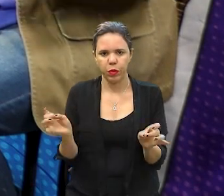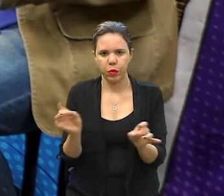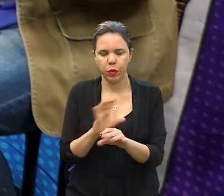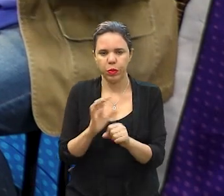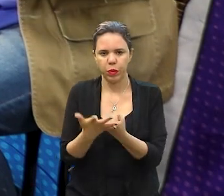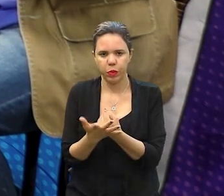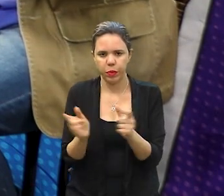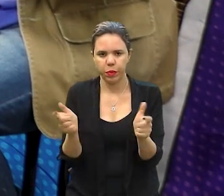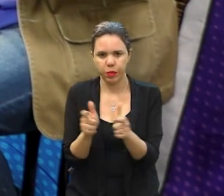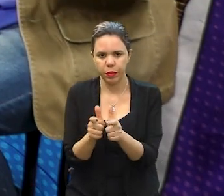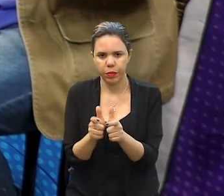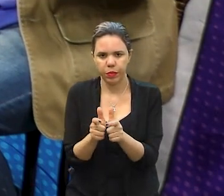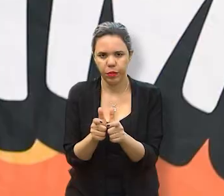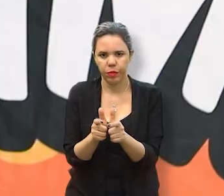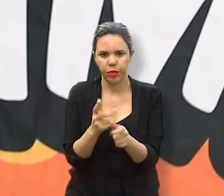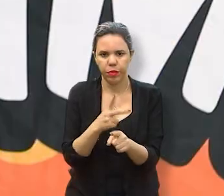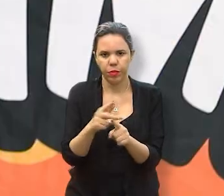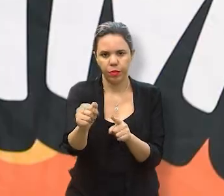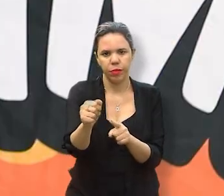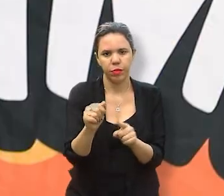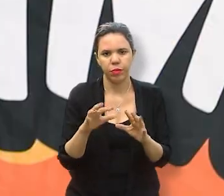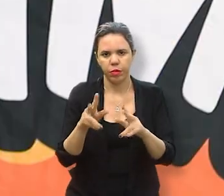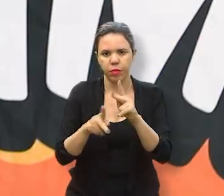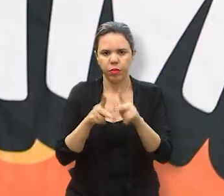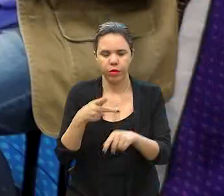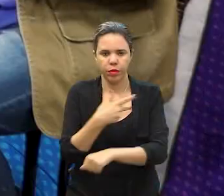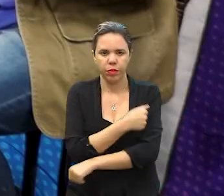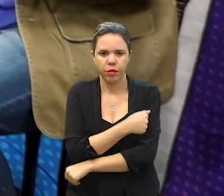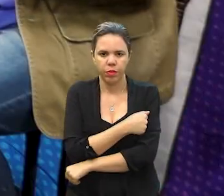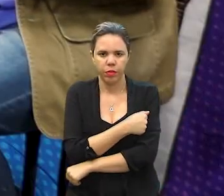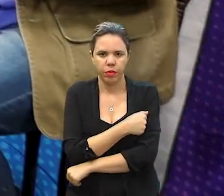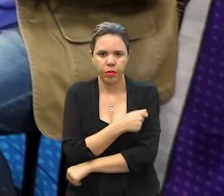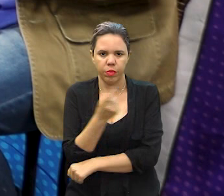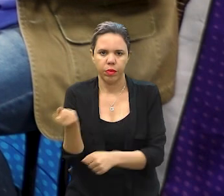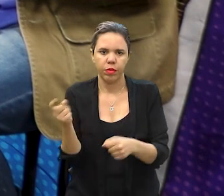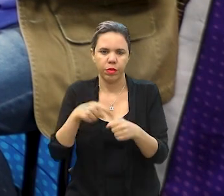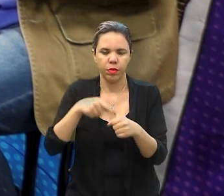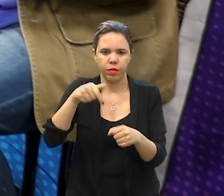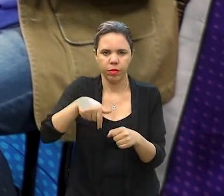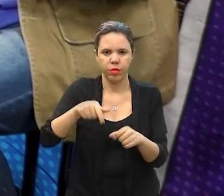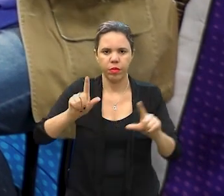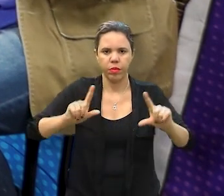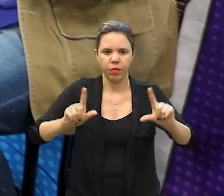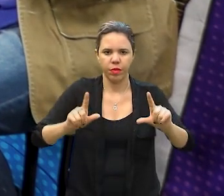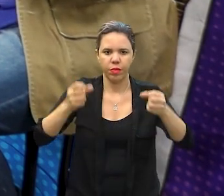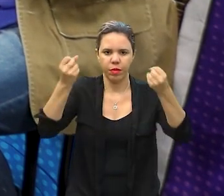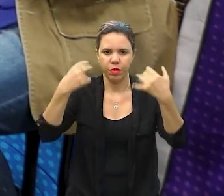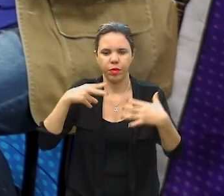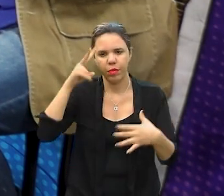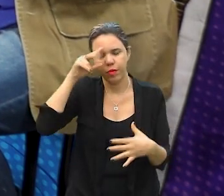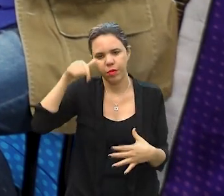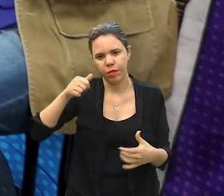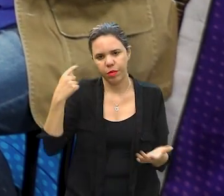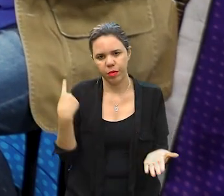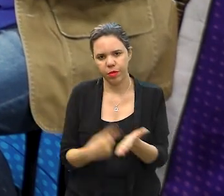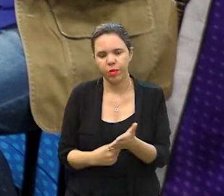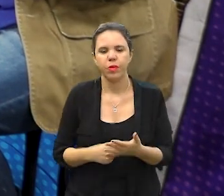tenha amenizado, tenha passado, todo mundo vacinado, aí você vem aqui pro estúdio para contar pra gente,